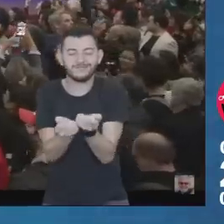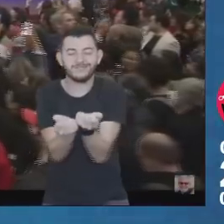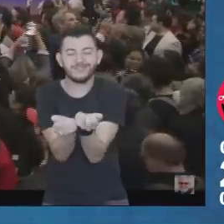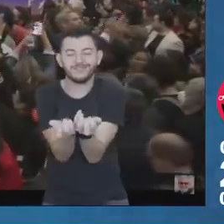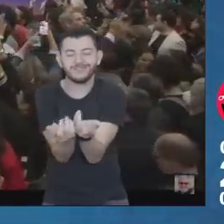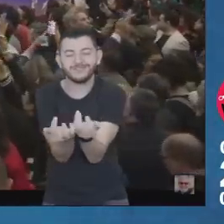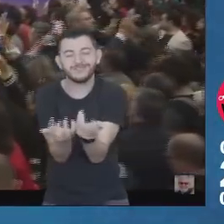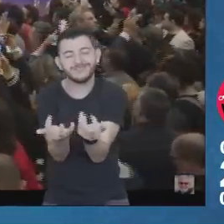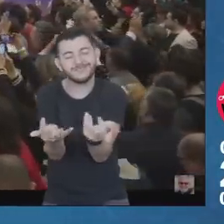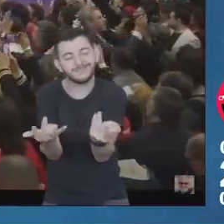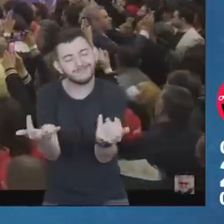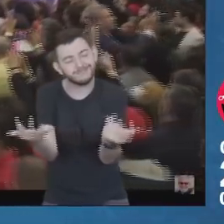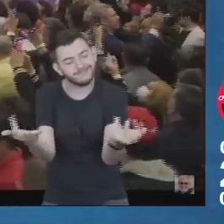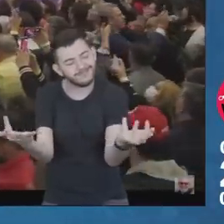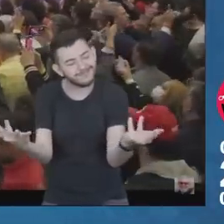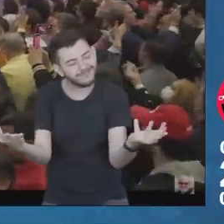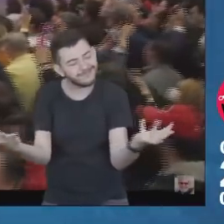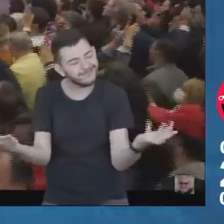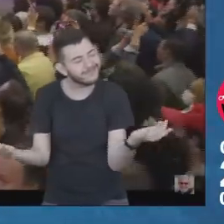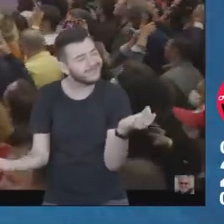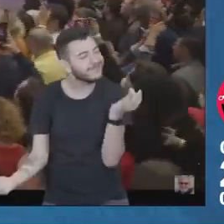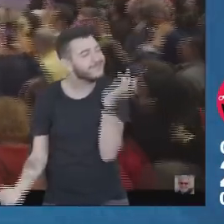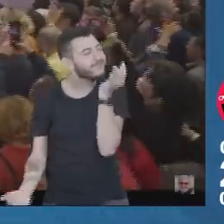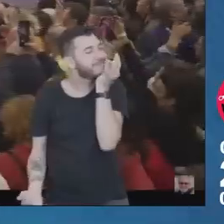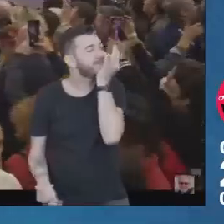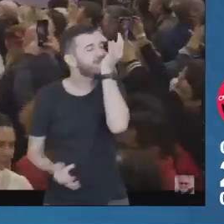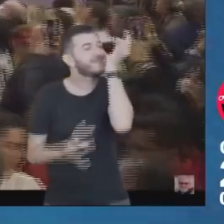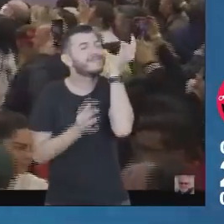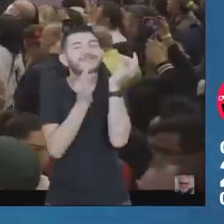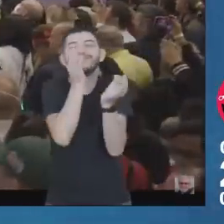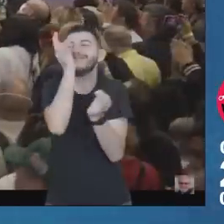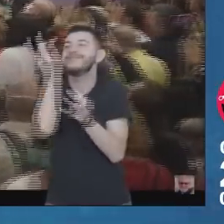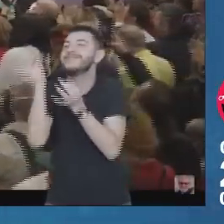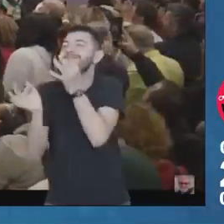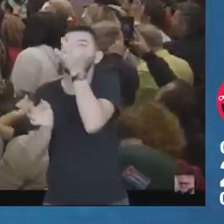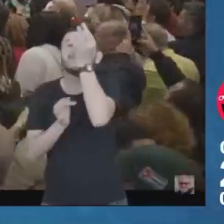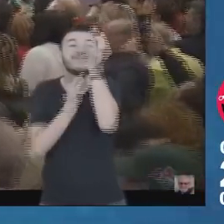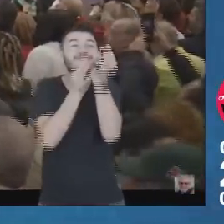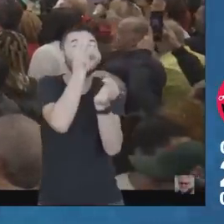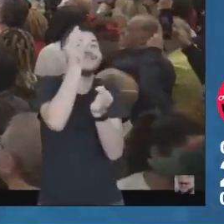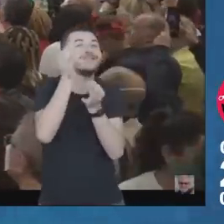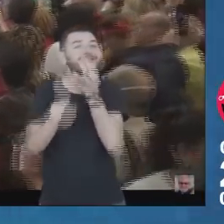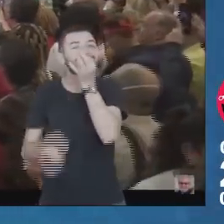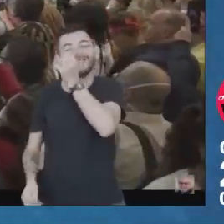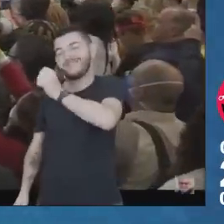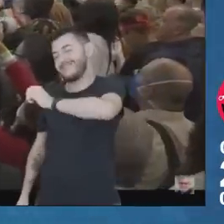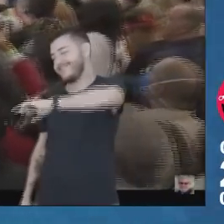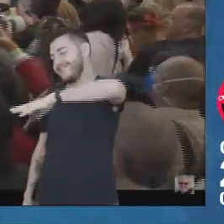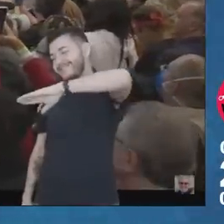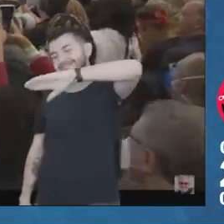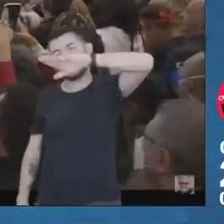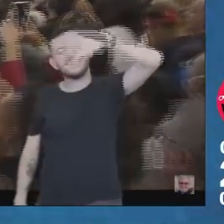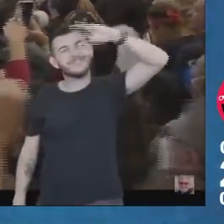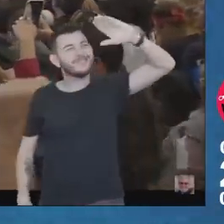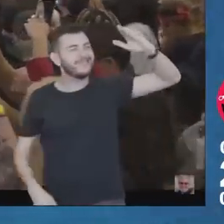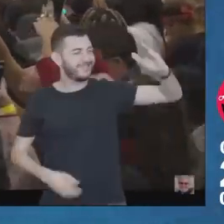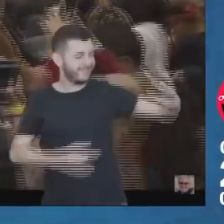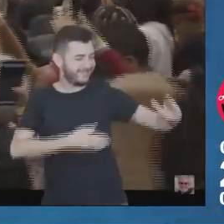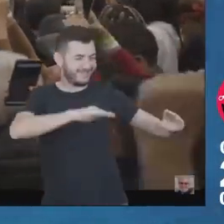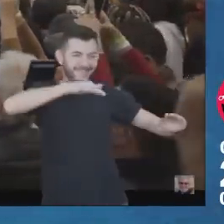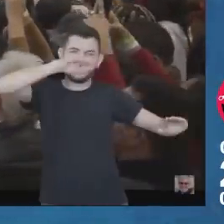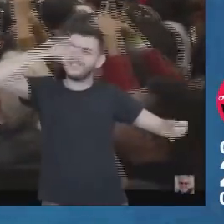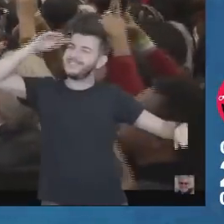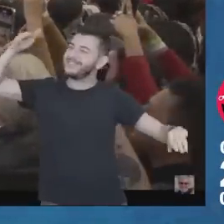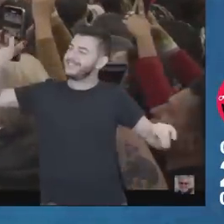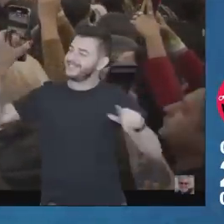risonhos lindos campos têm mais flores. Nossos bosques têm mais vida,